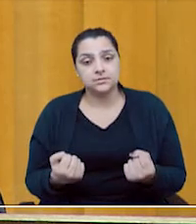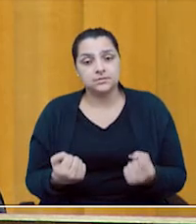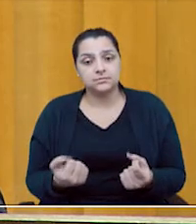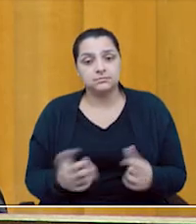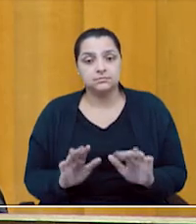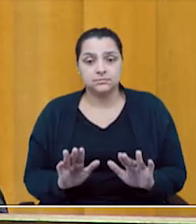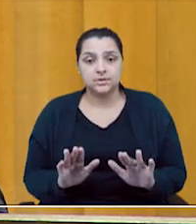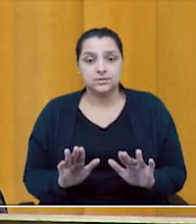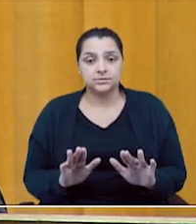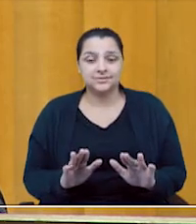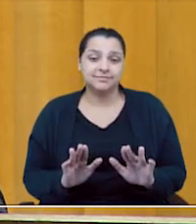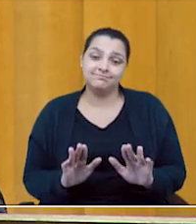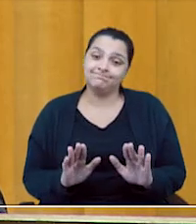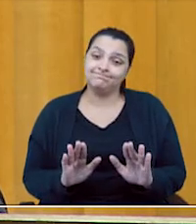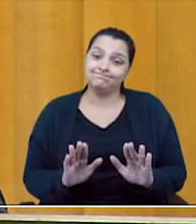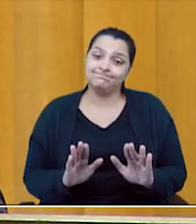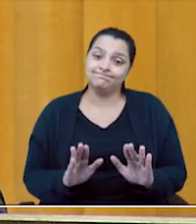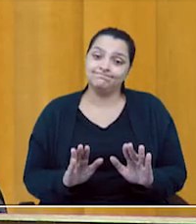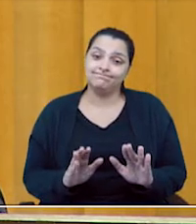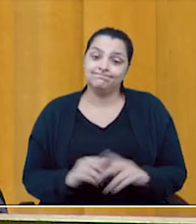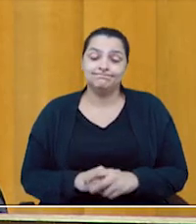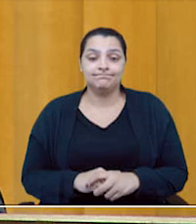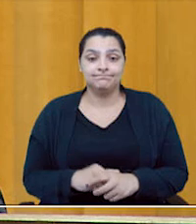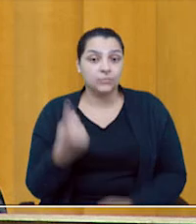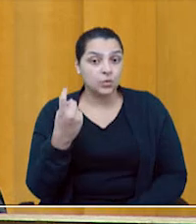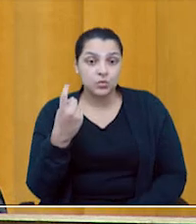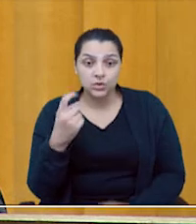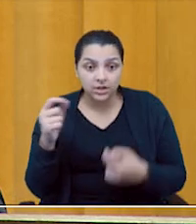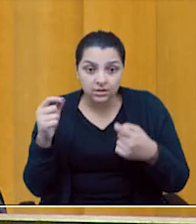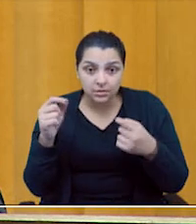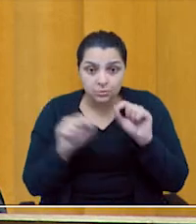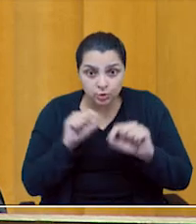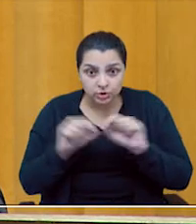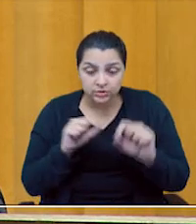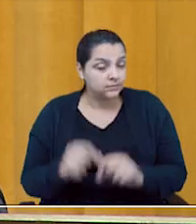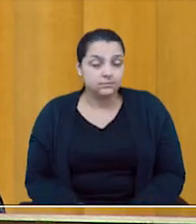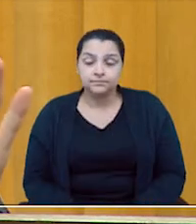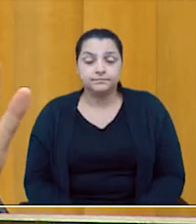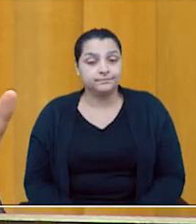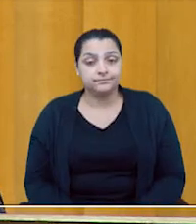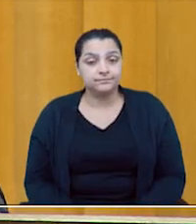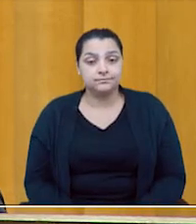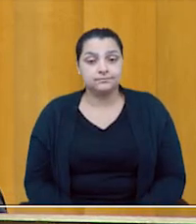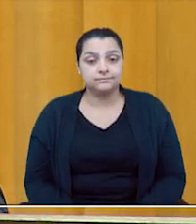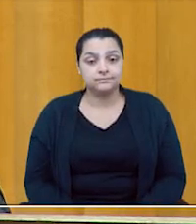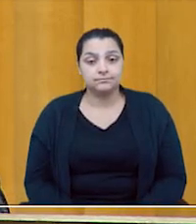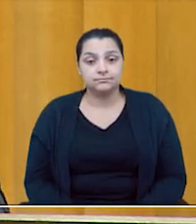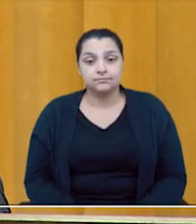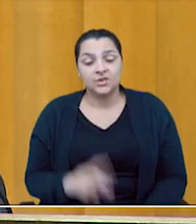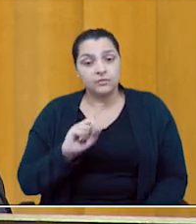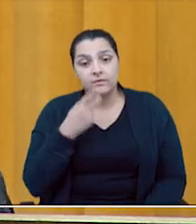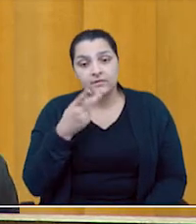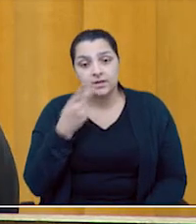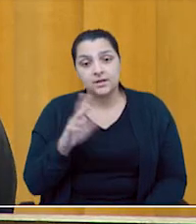Mas esse não é o único. Muitos, né, e alguns, não vou chamar ninguém de velho aqui, mas antigo, como